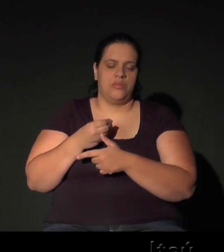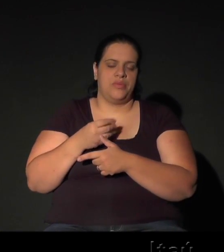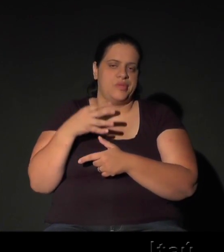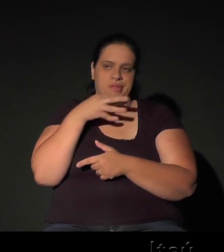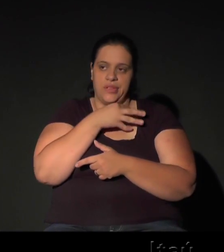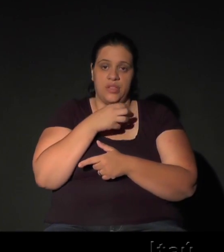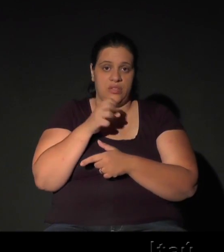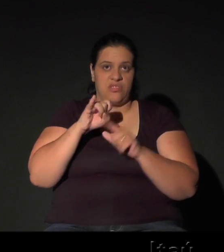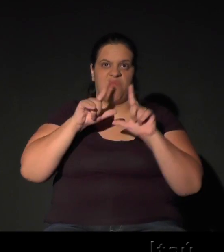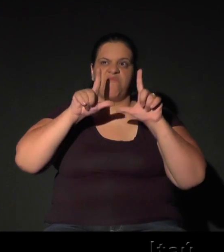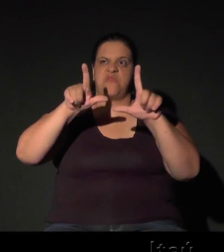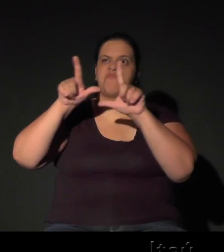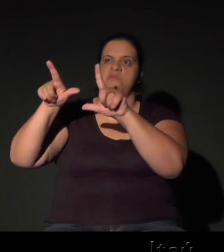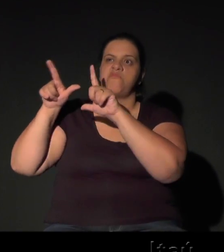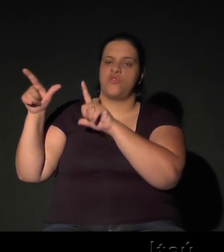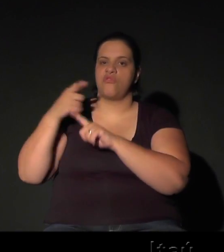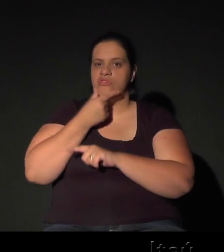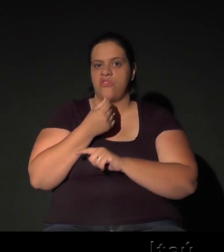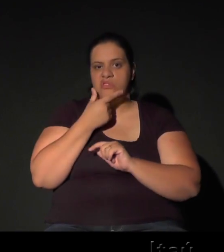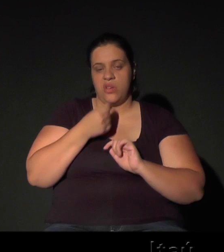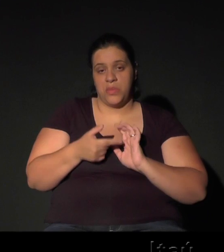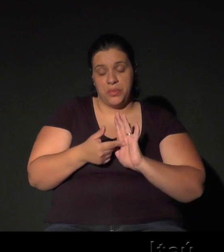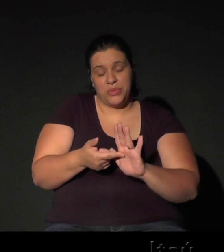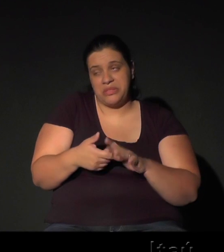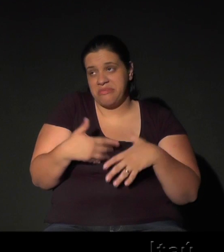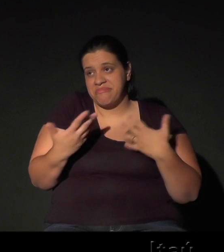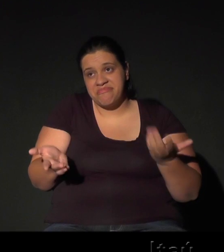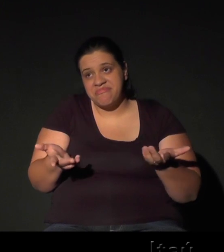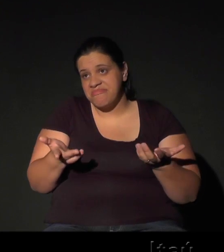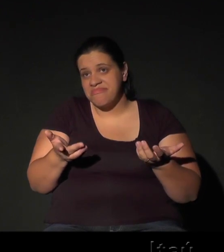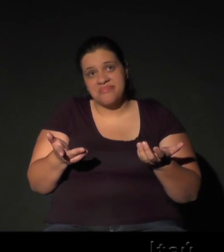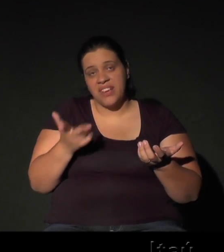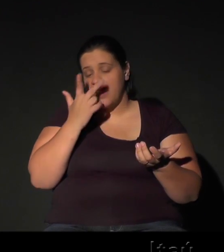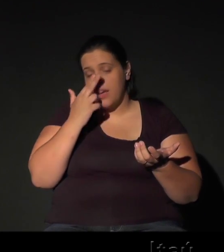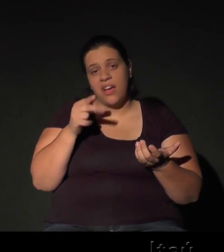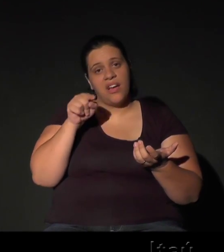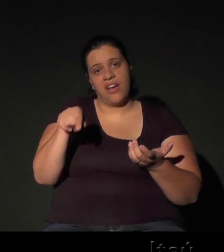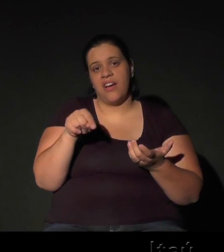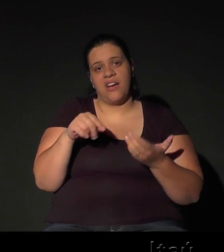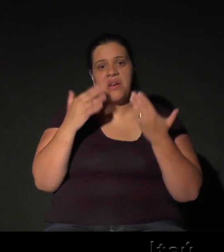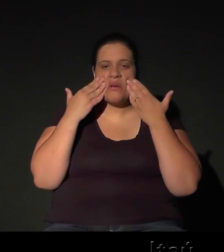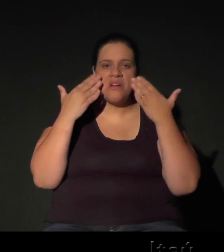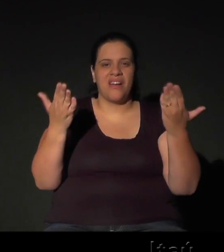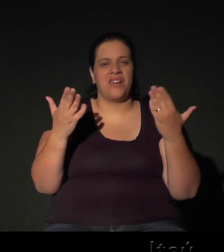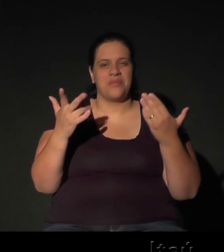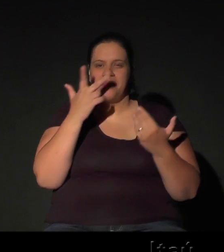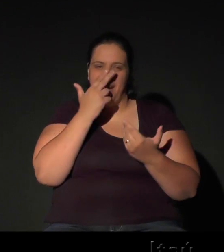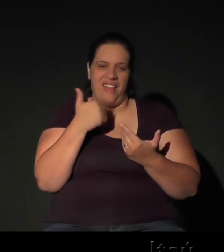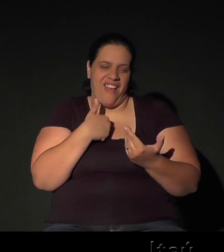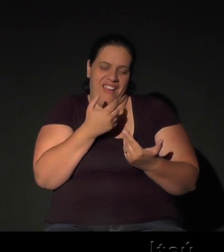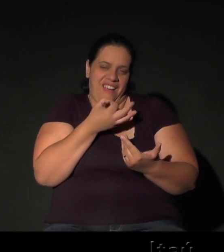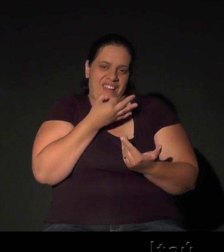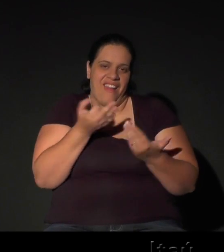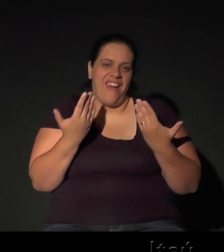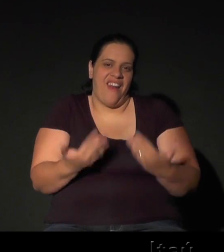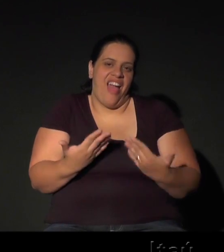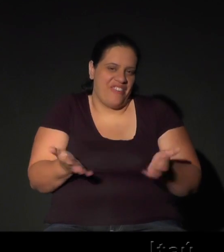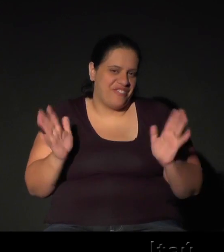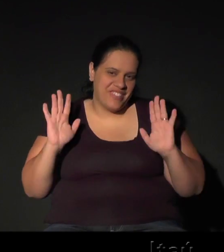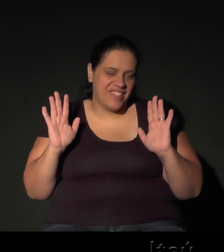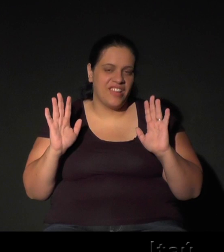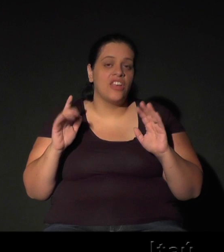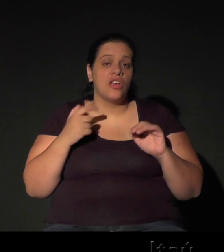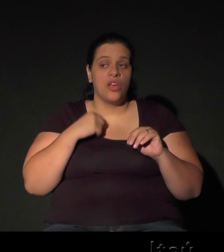e o nome dos meninos no moral né enfim é um tipo de Escracho leve eu diria